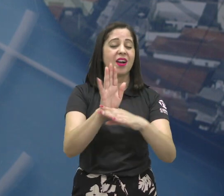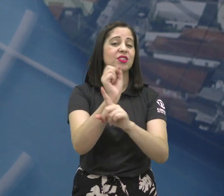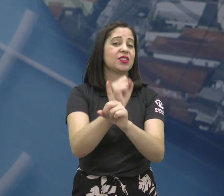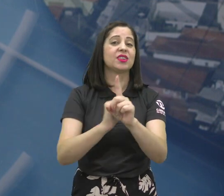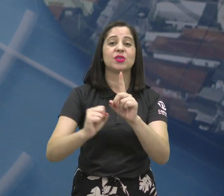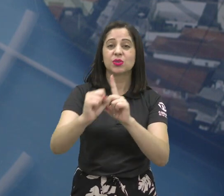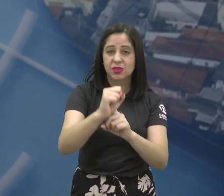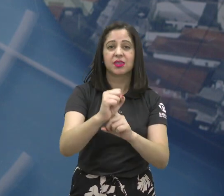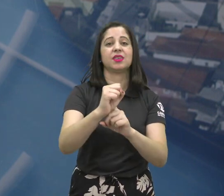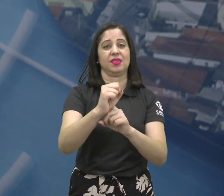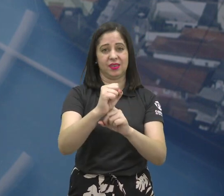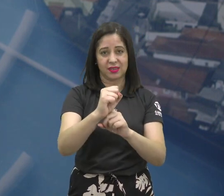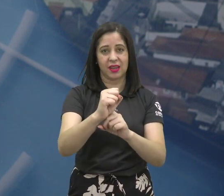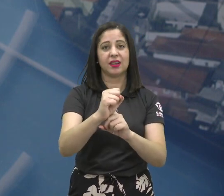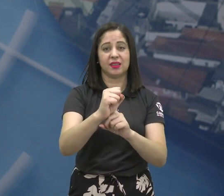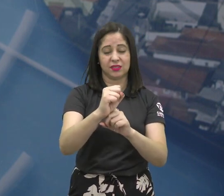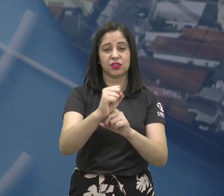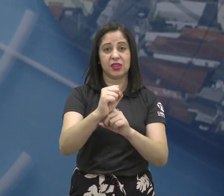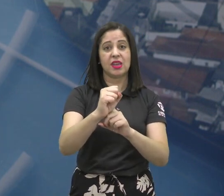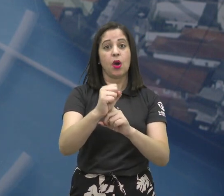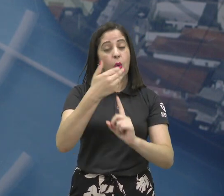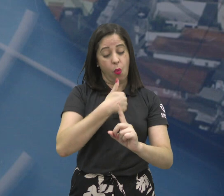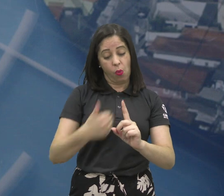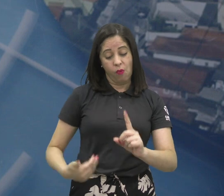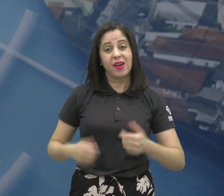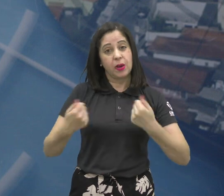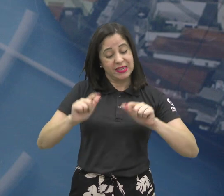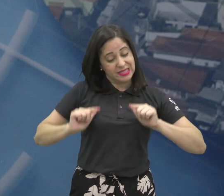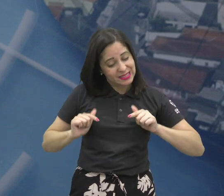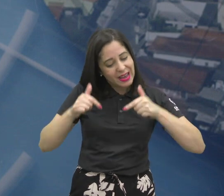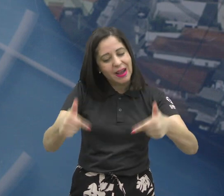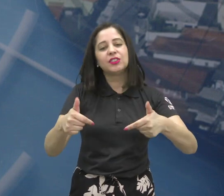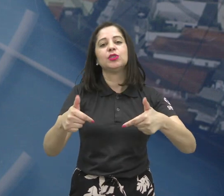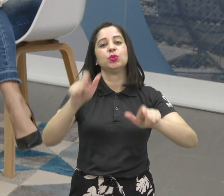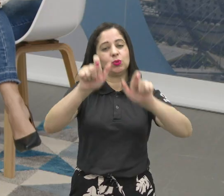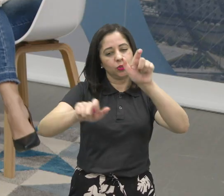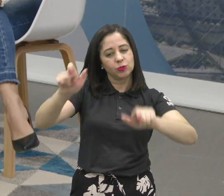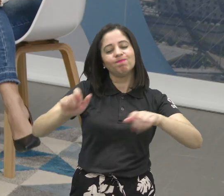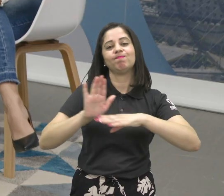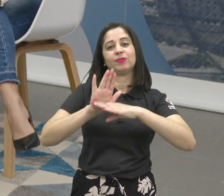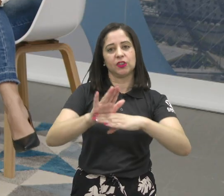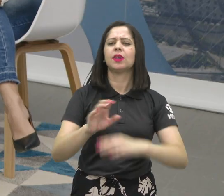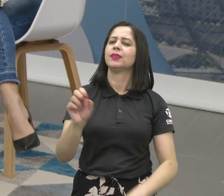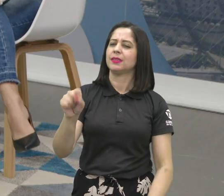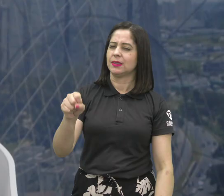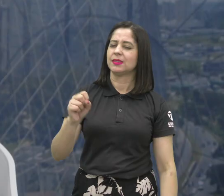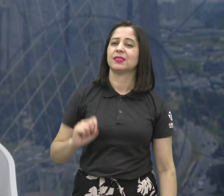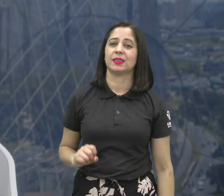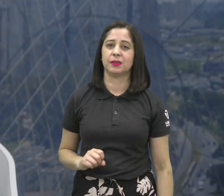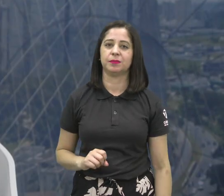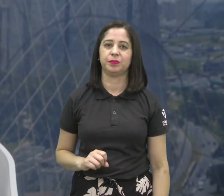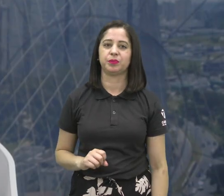elas precisam acontecer para que as pessoas tenham mais dignidade, né? Isso mesmo. E que acho que